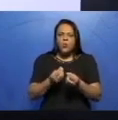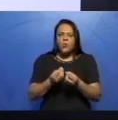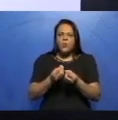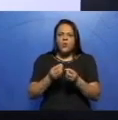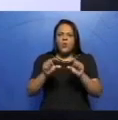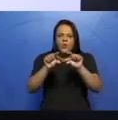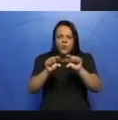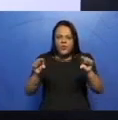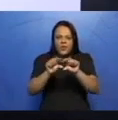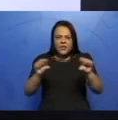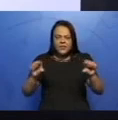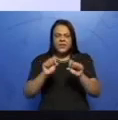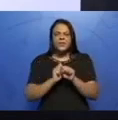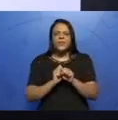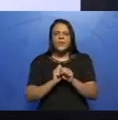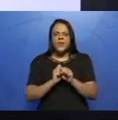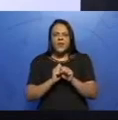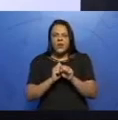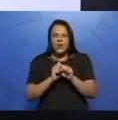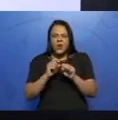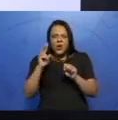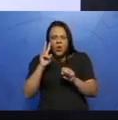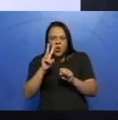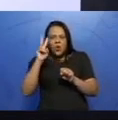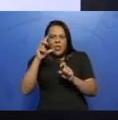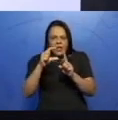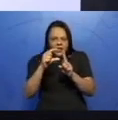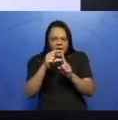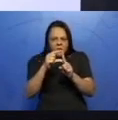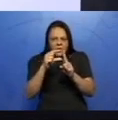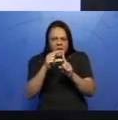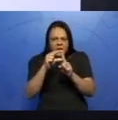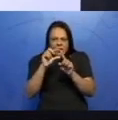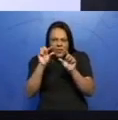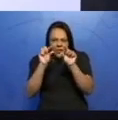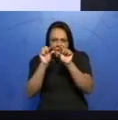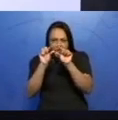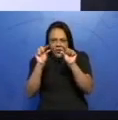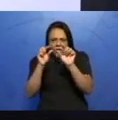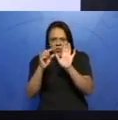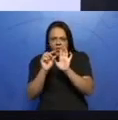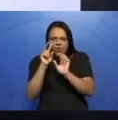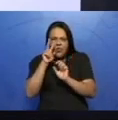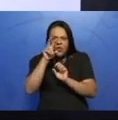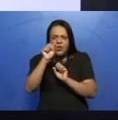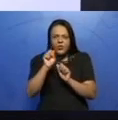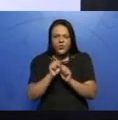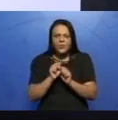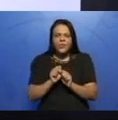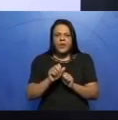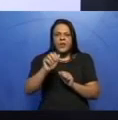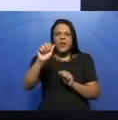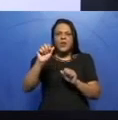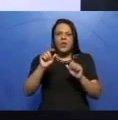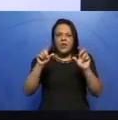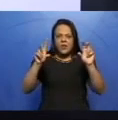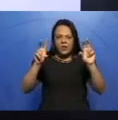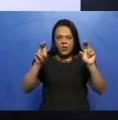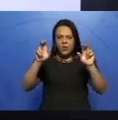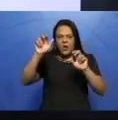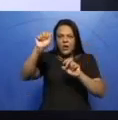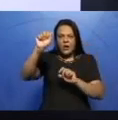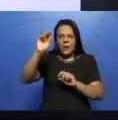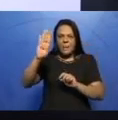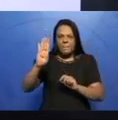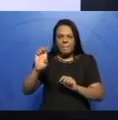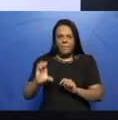modalização destacadas. Então, vocês vão observar as palavras que estão destacadas. Aqui nesses itens A, B e C,